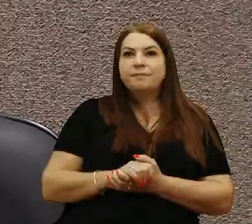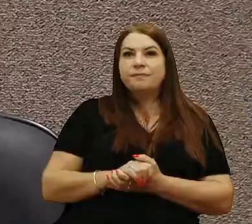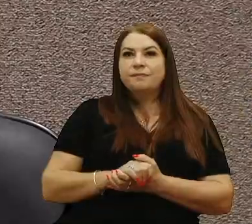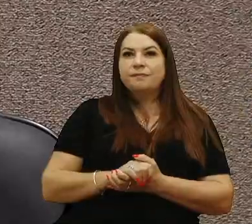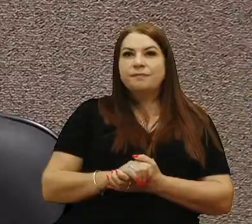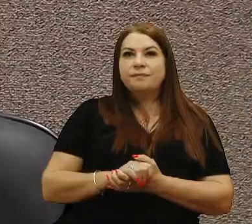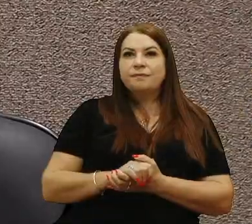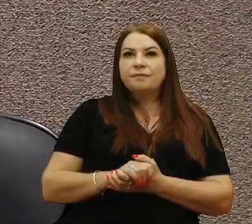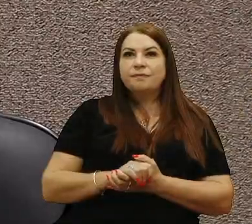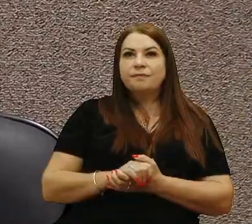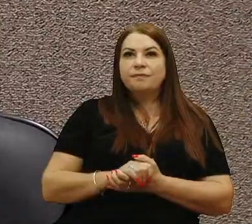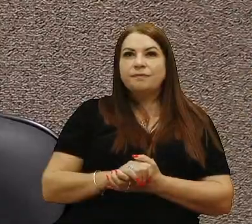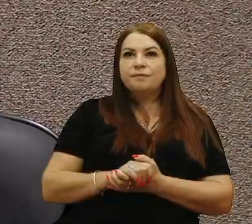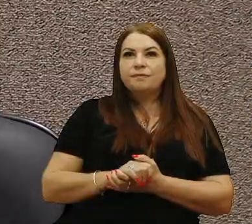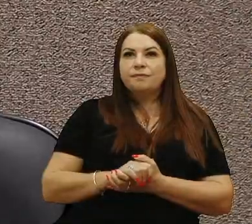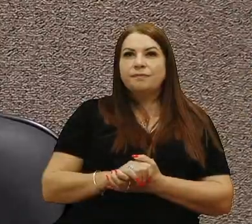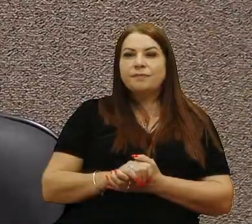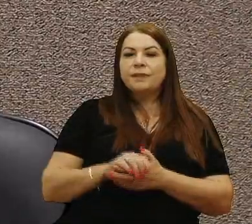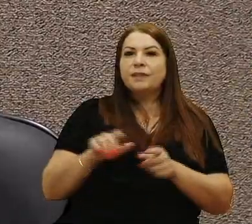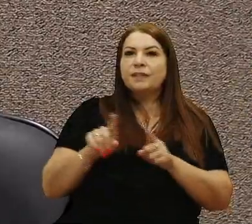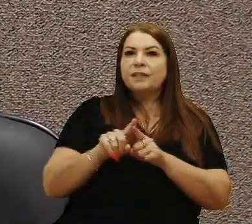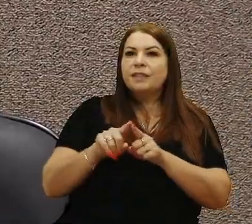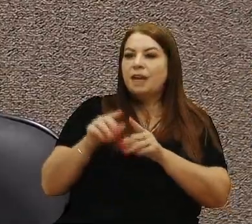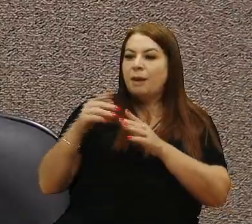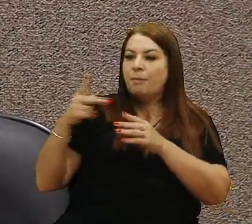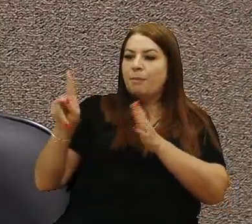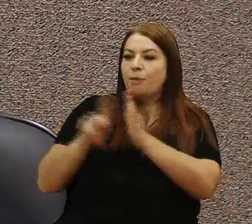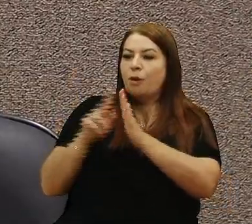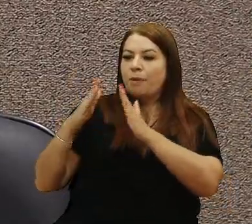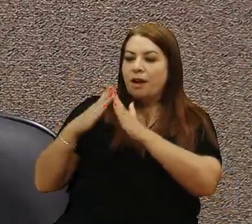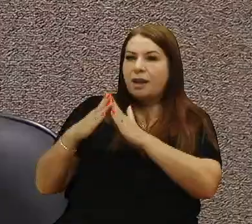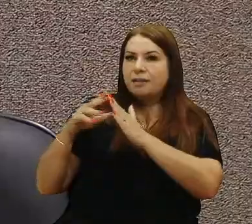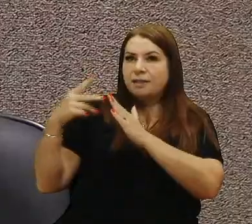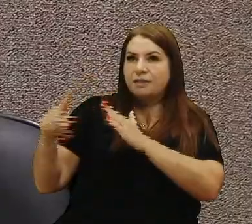E esse hipotecou a própria casa.